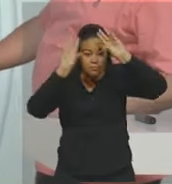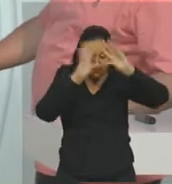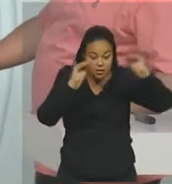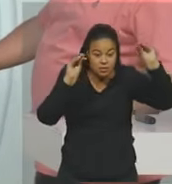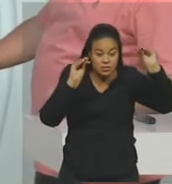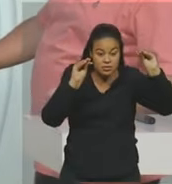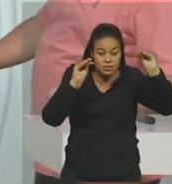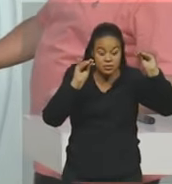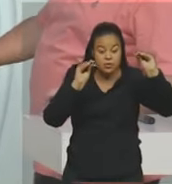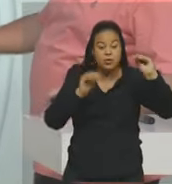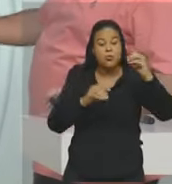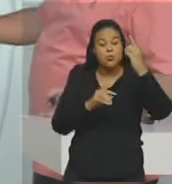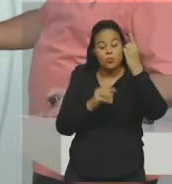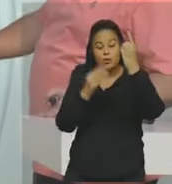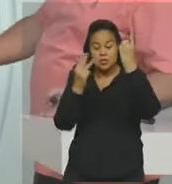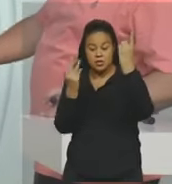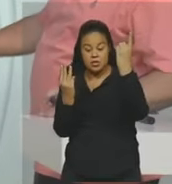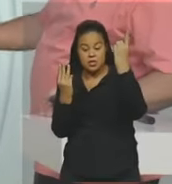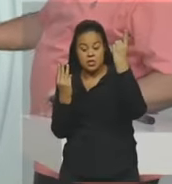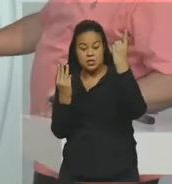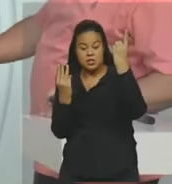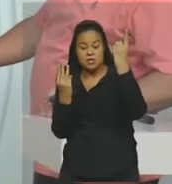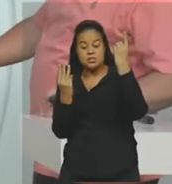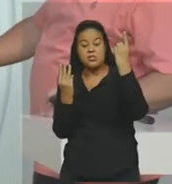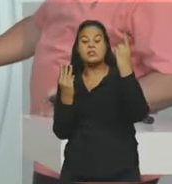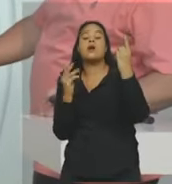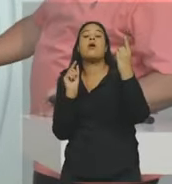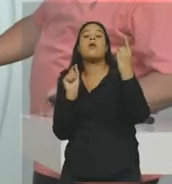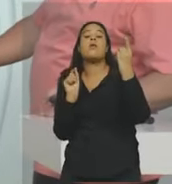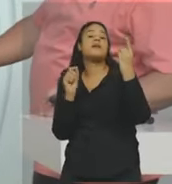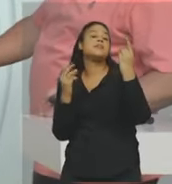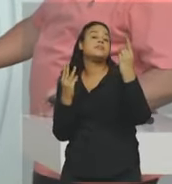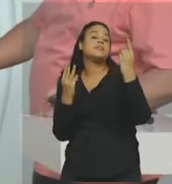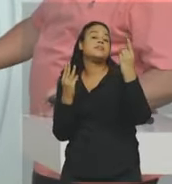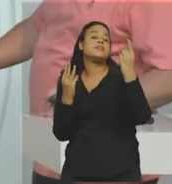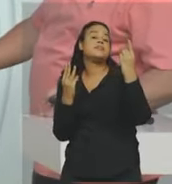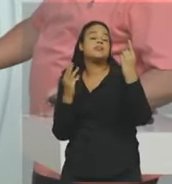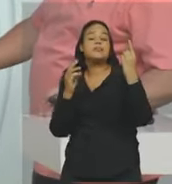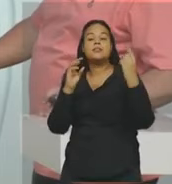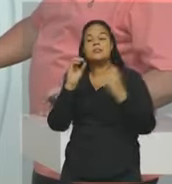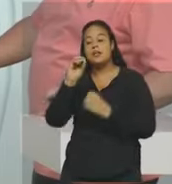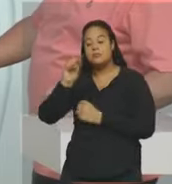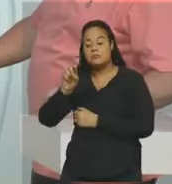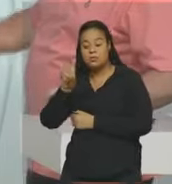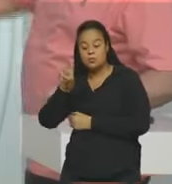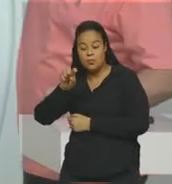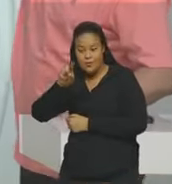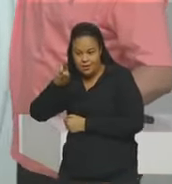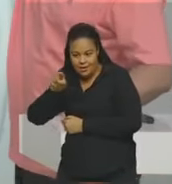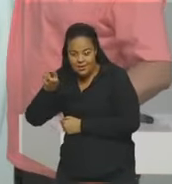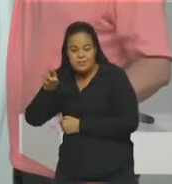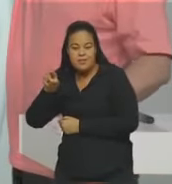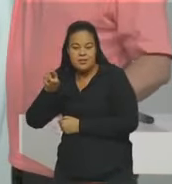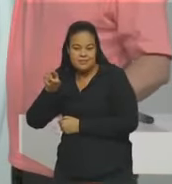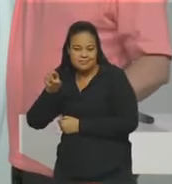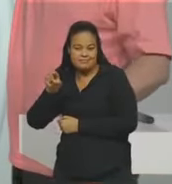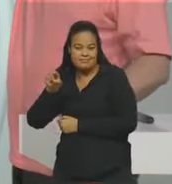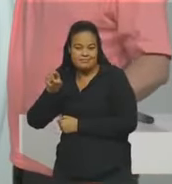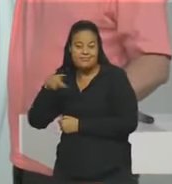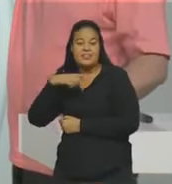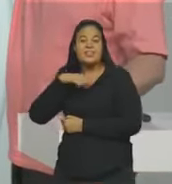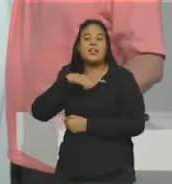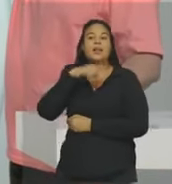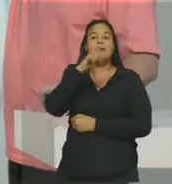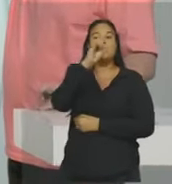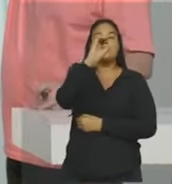e a lâmpada 3, elas suportam, no máximo, meio ampere. E nós temos ali 0,66.